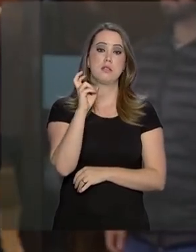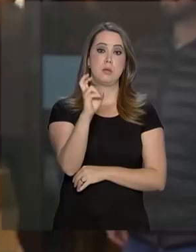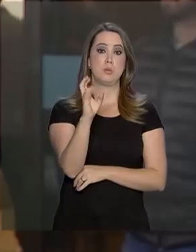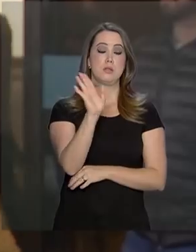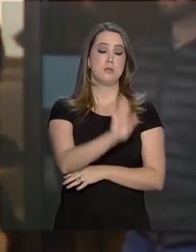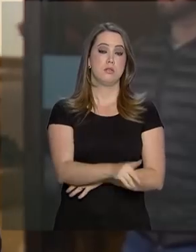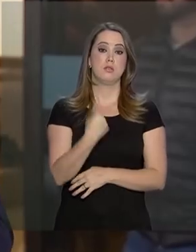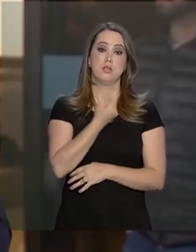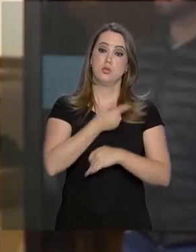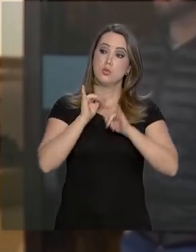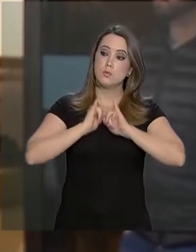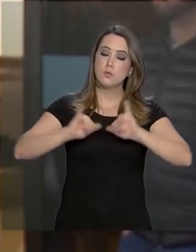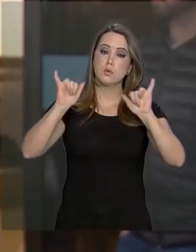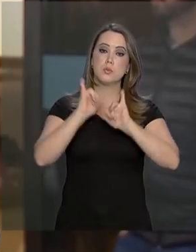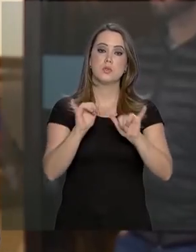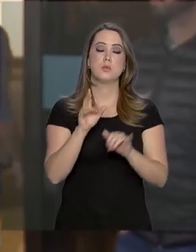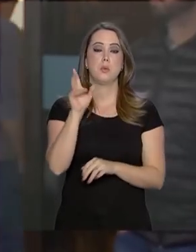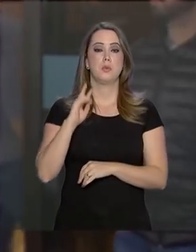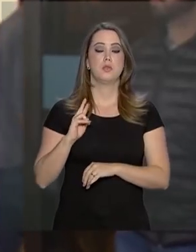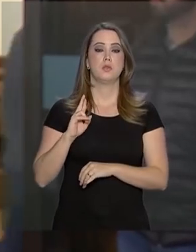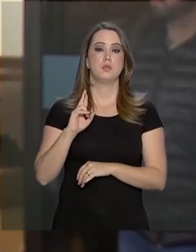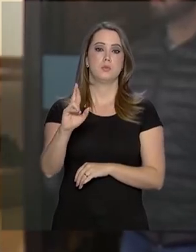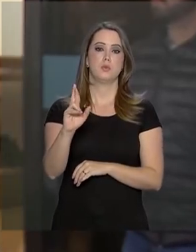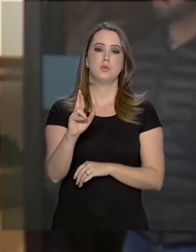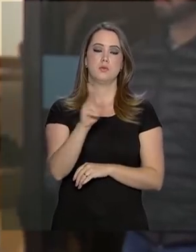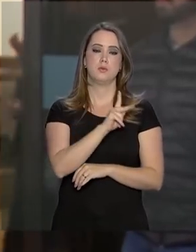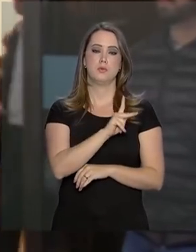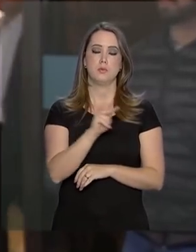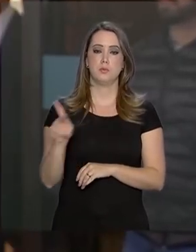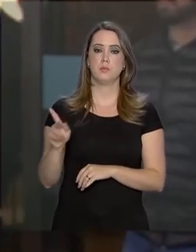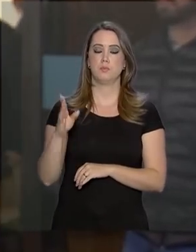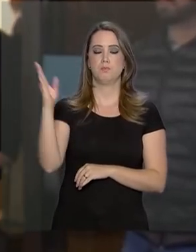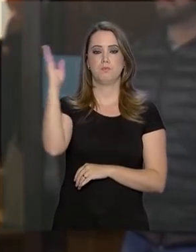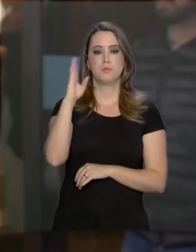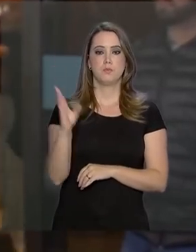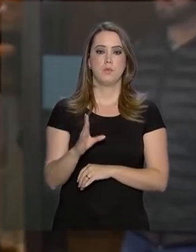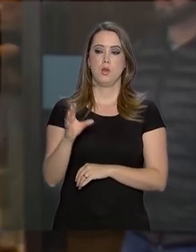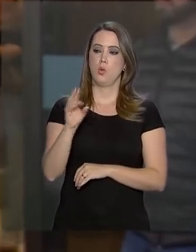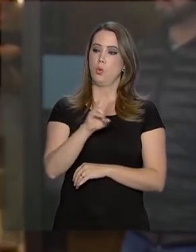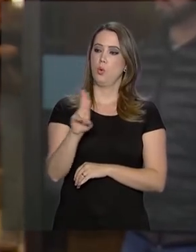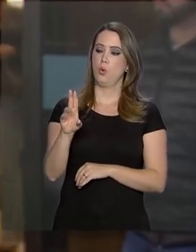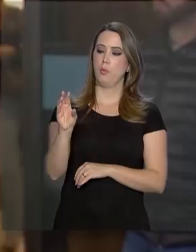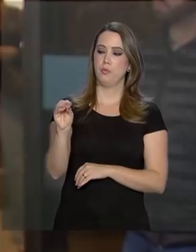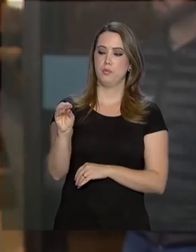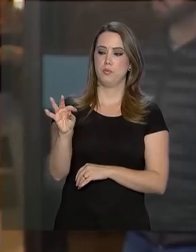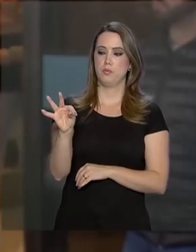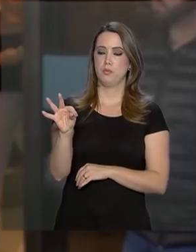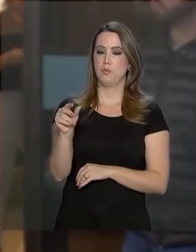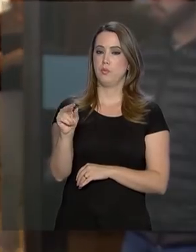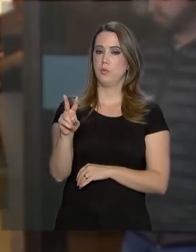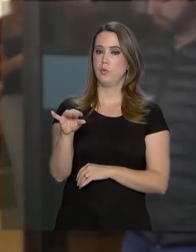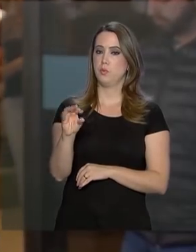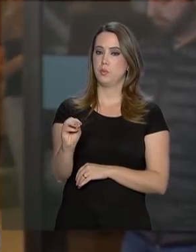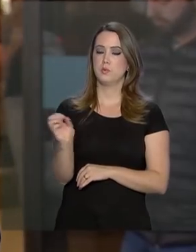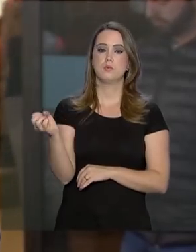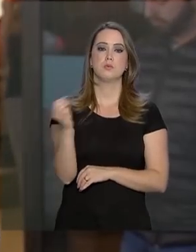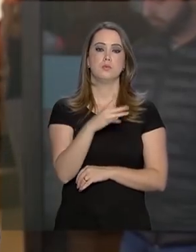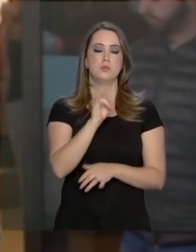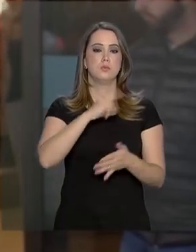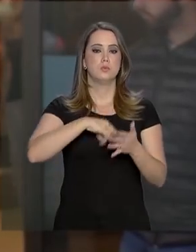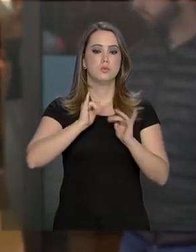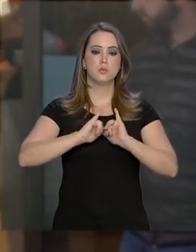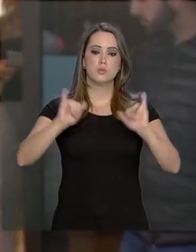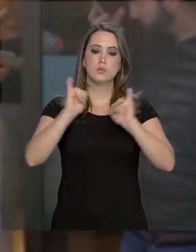às 5 da tarde pelo porta-voz da presidência da república Otávio Rego Barros e um novo boletim também deve